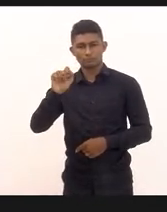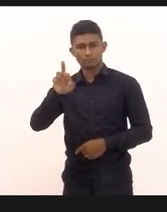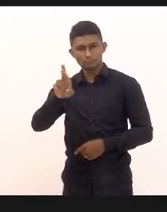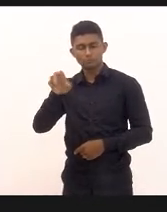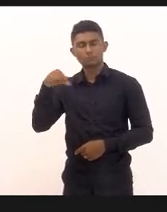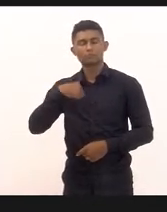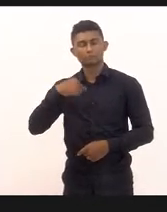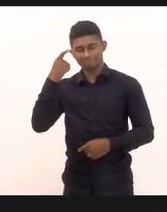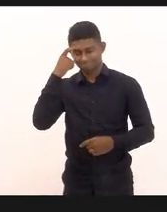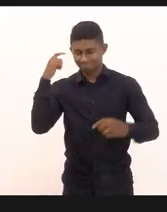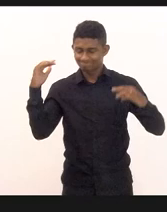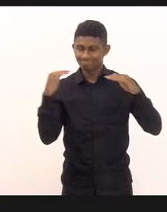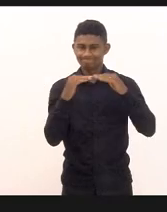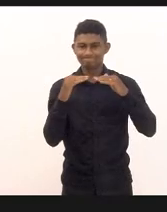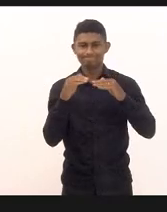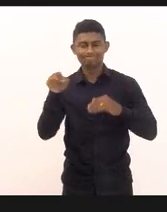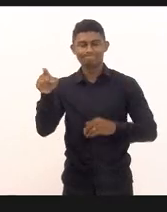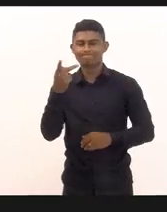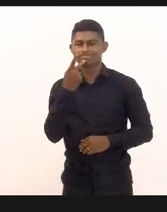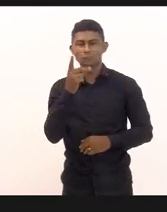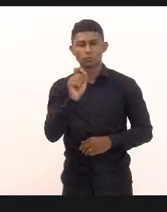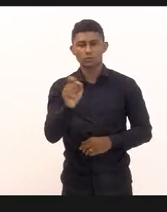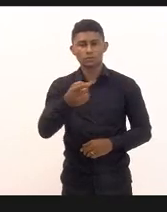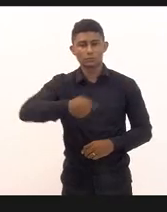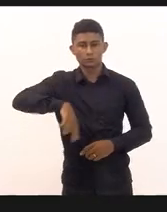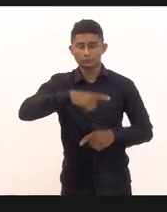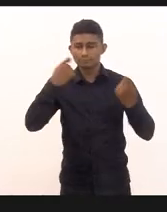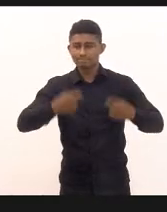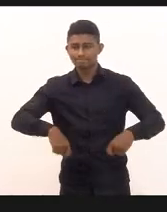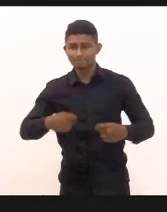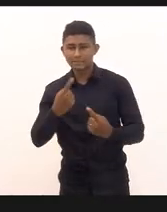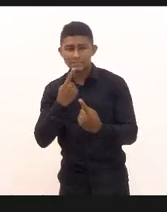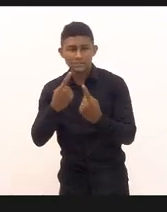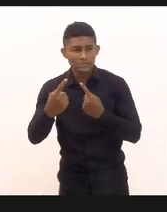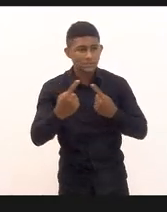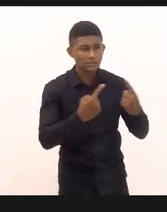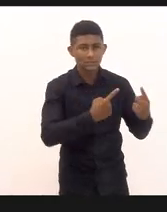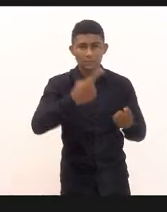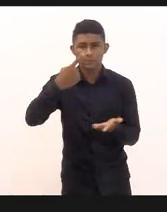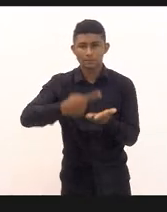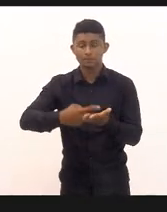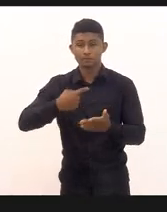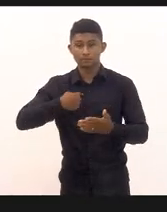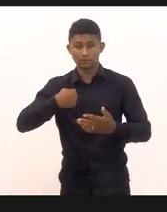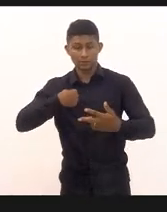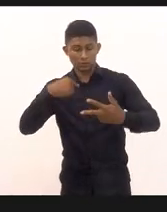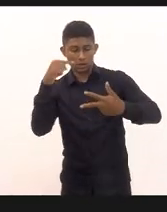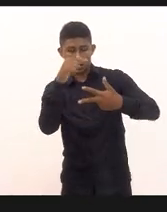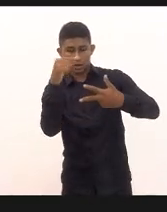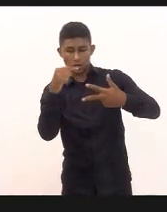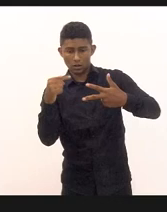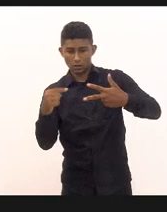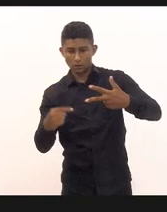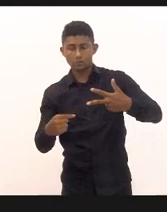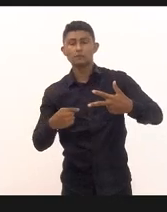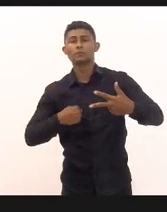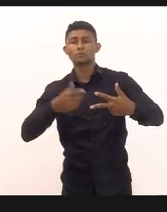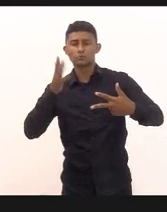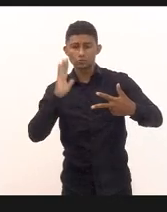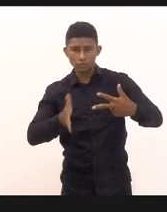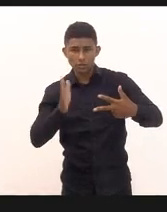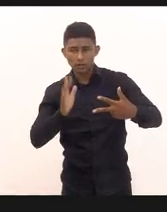compactuo com quando ele diz, né, que a gente tem que se alinhar, porque eu passei pelos três poderes. Sou do Executivo, já tive uma passagem